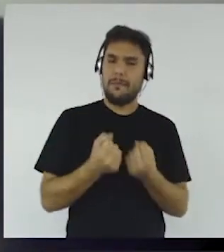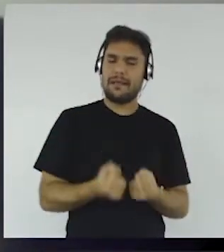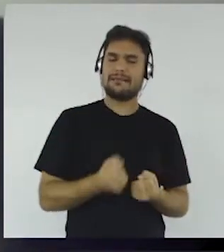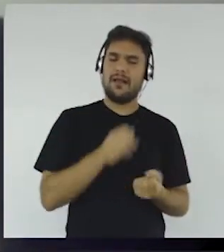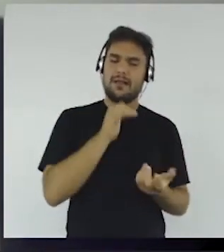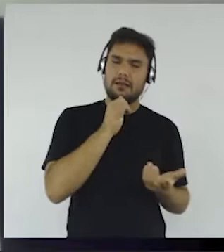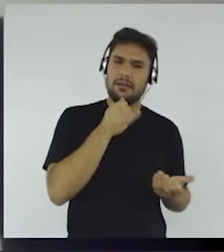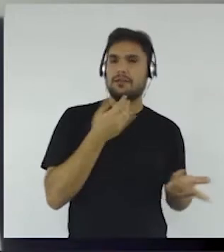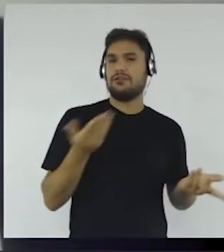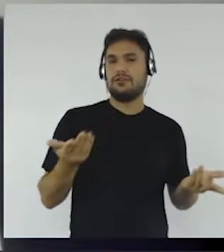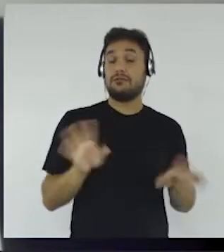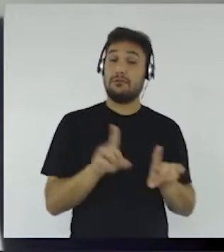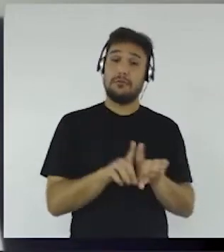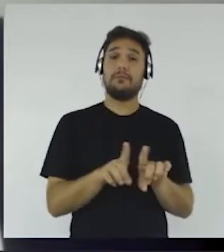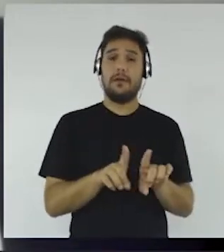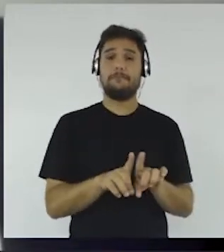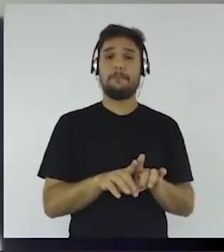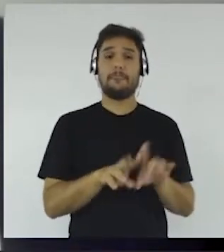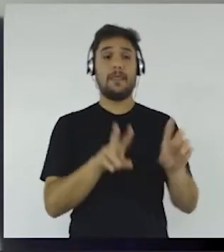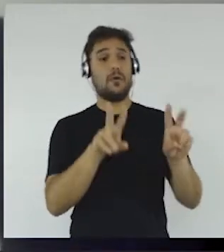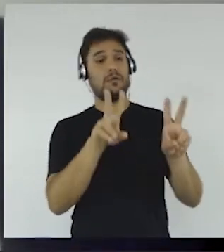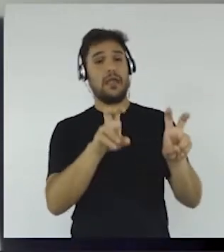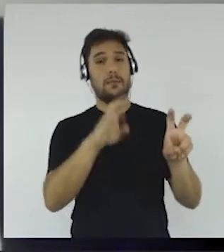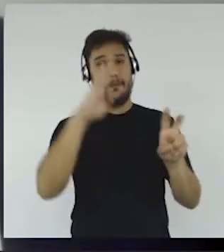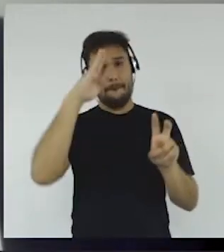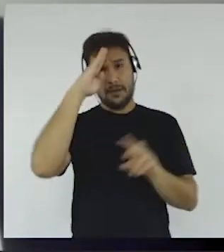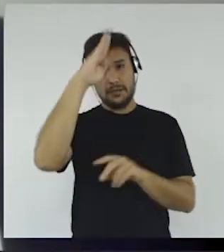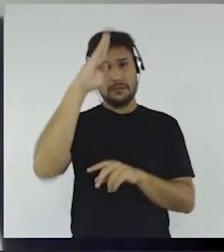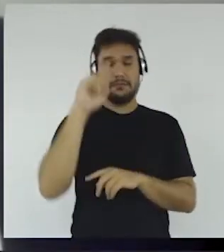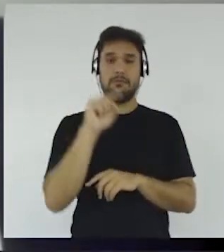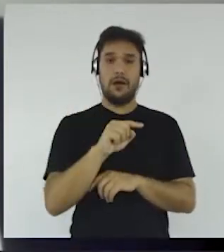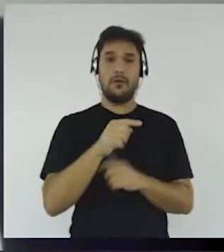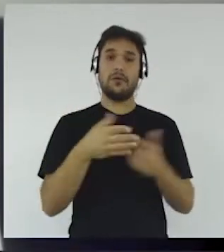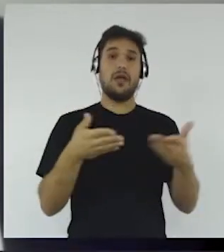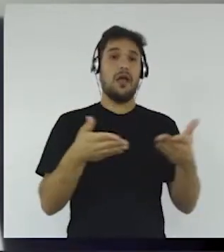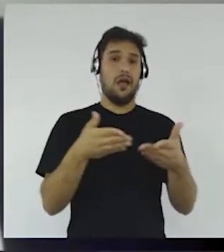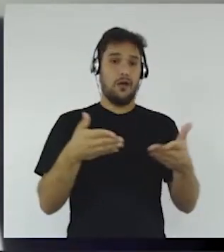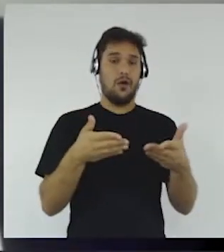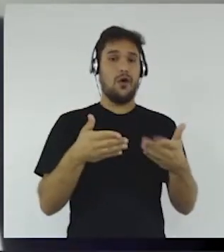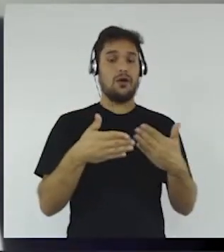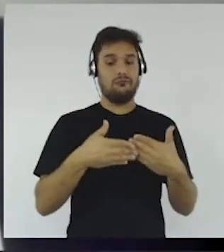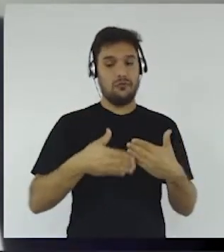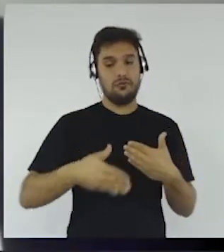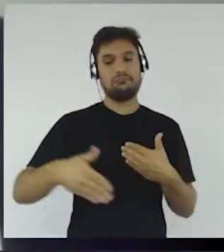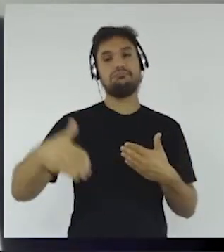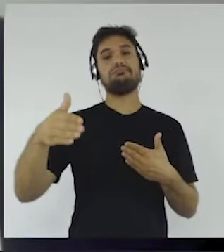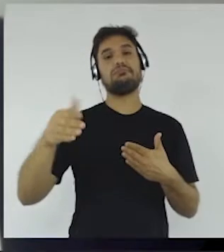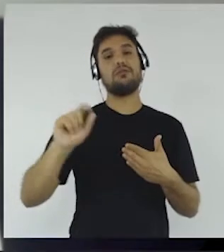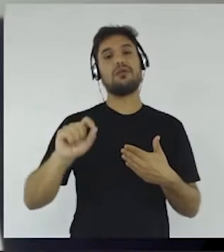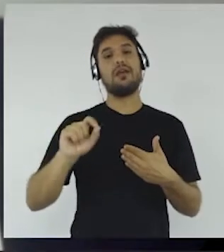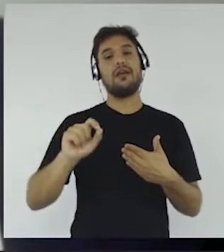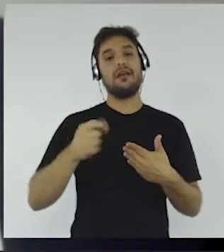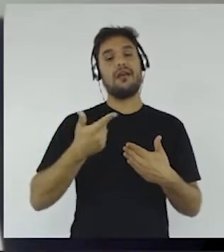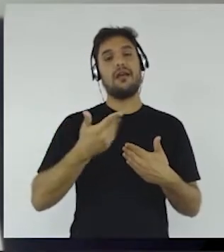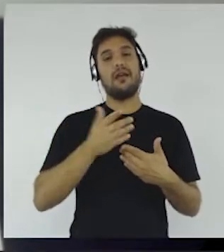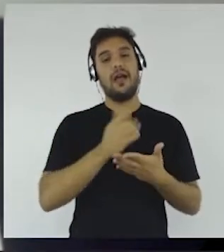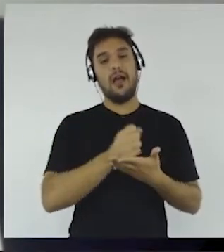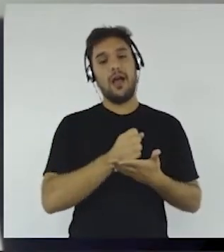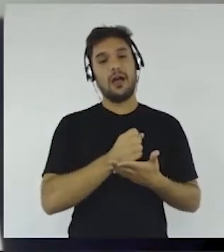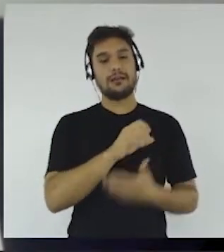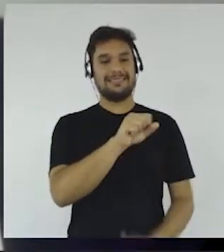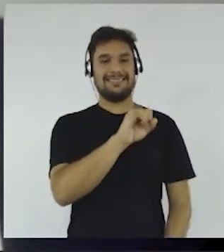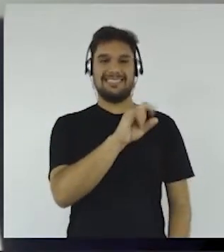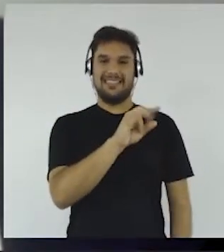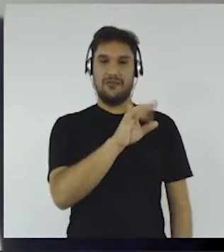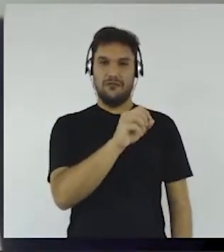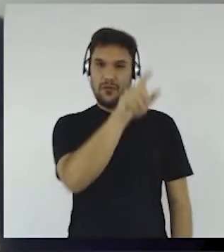doloroso. É o tema central que agora passo a abordar: a contribuição do Dr.